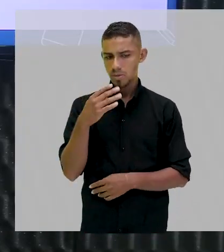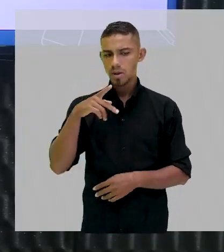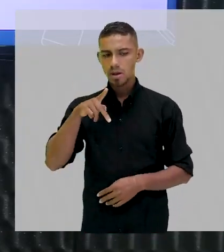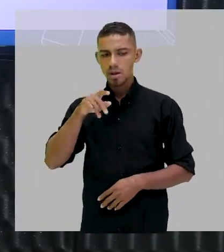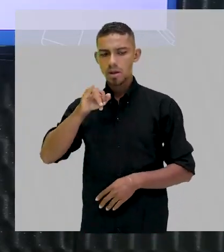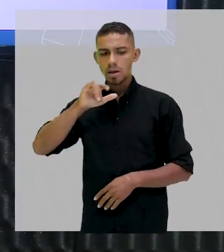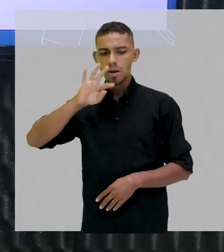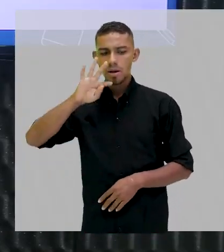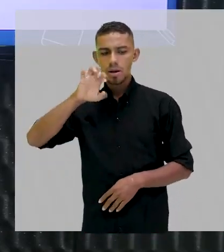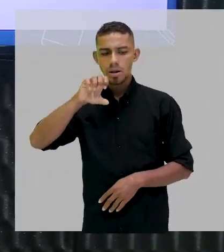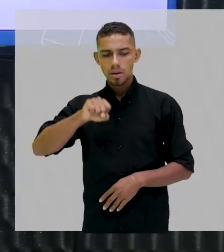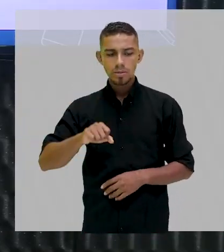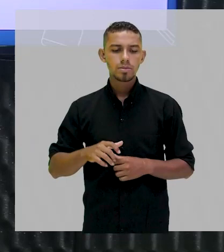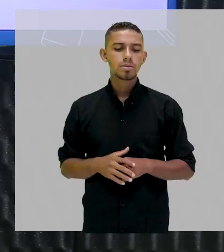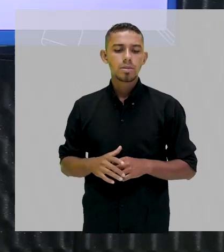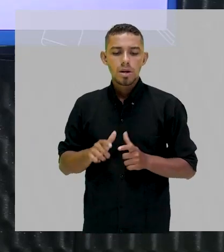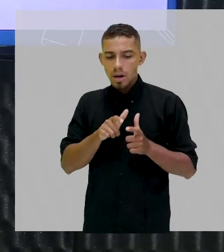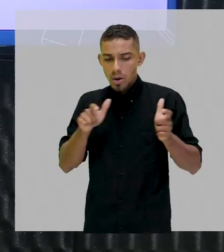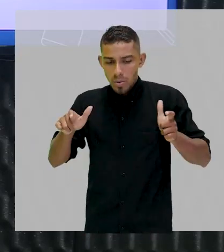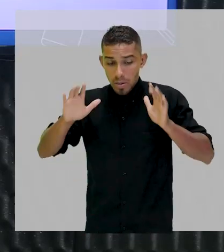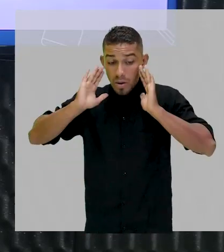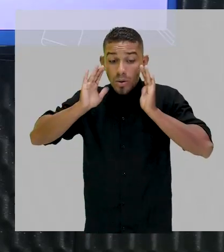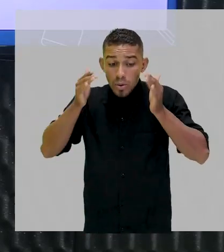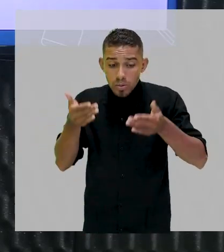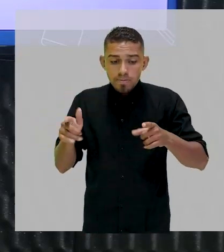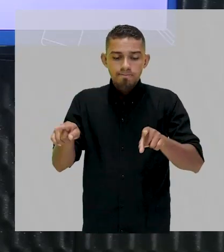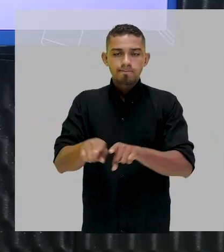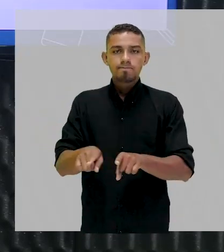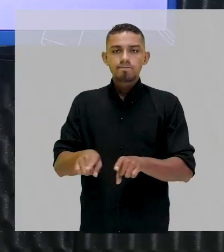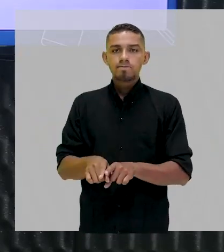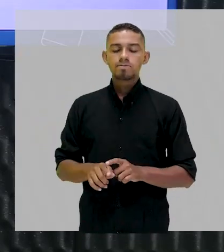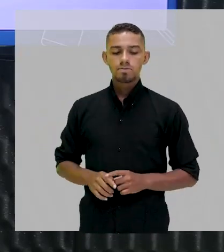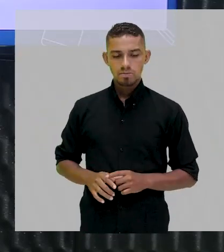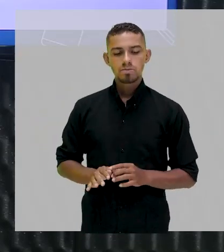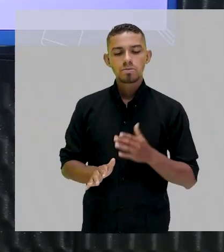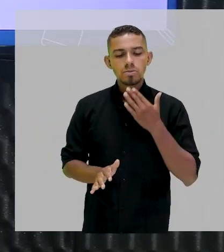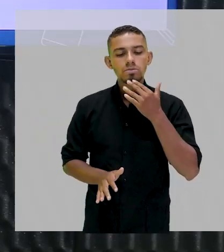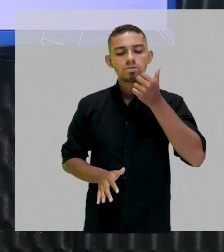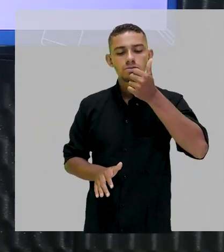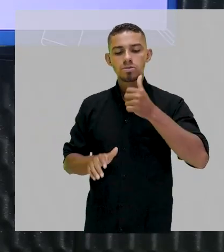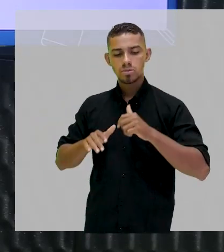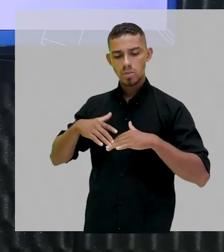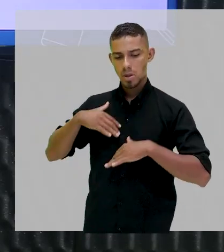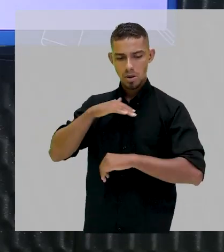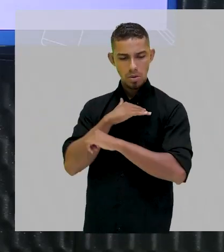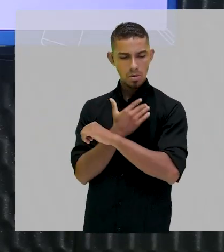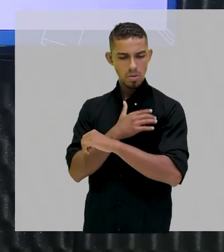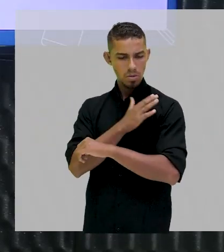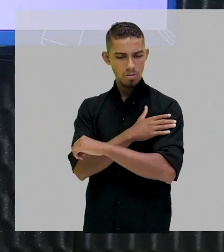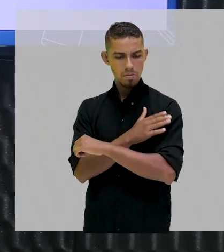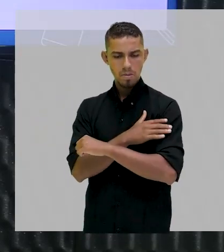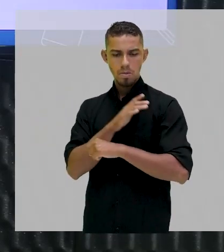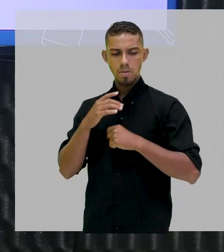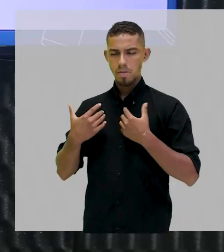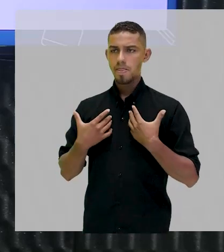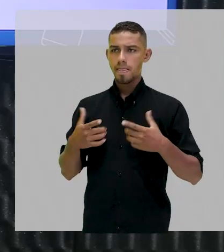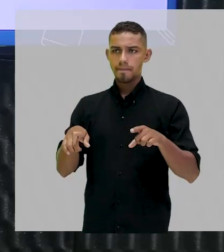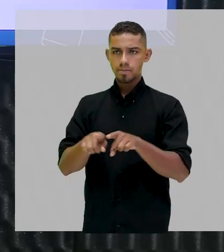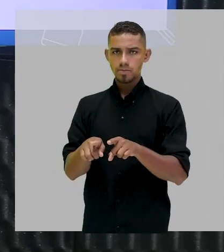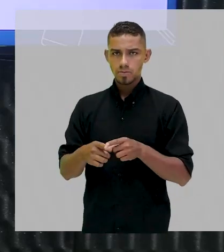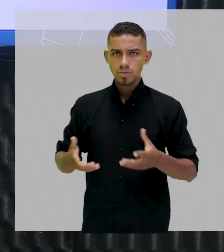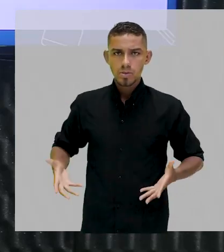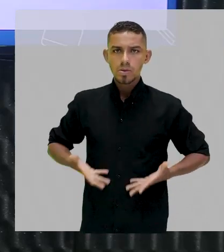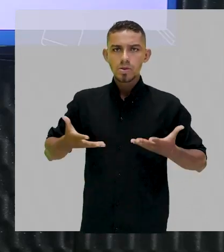Pilates. Aumento da concentração, também fala de concentração. Tonifica a musculatura. Quando o músculo está trabalhando, está sendo